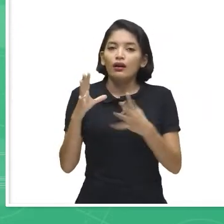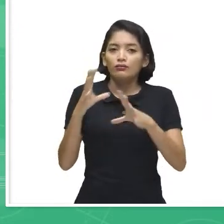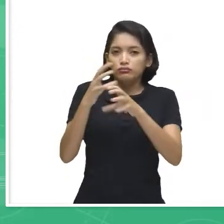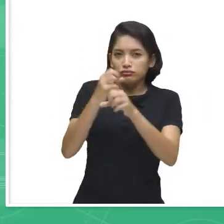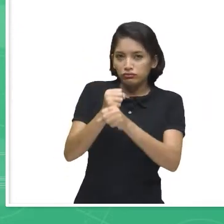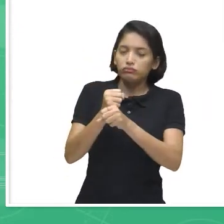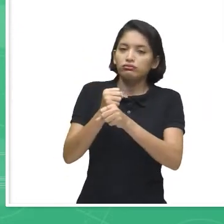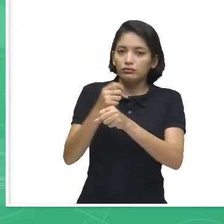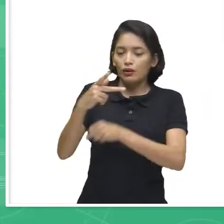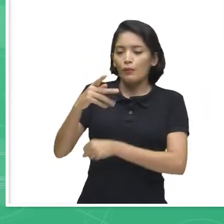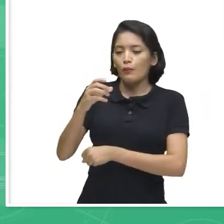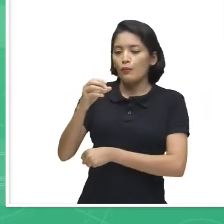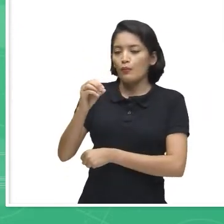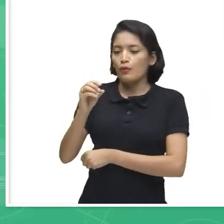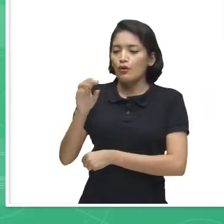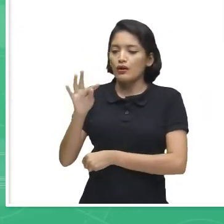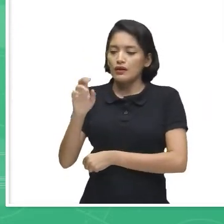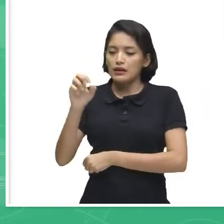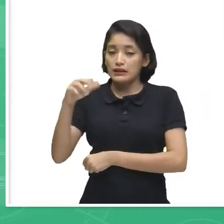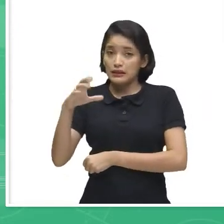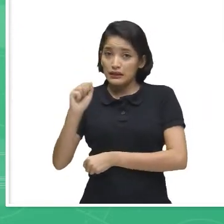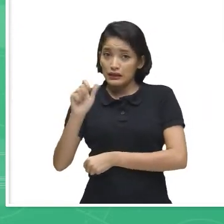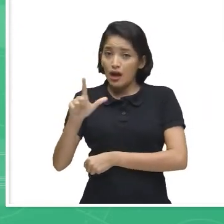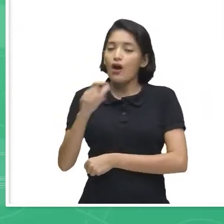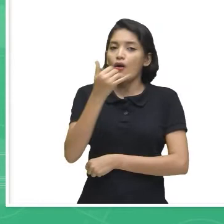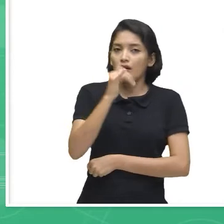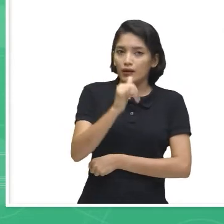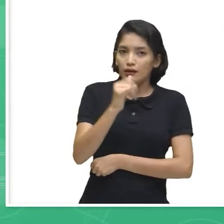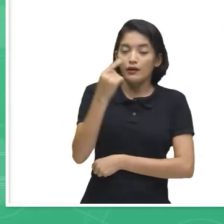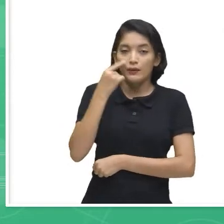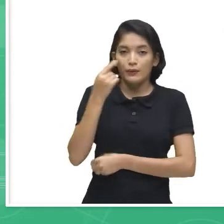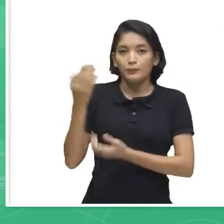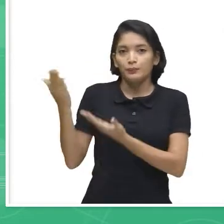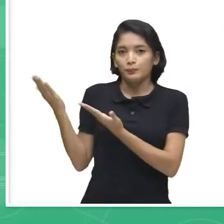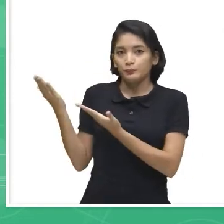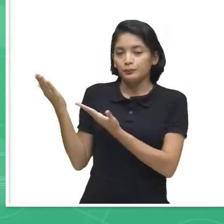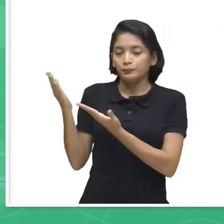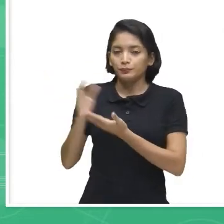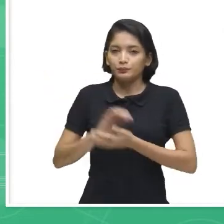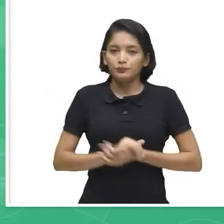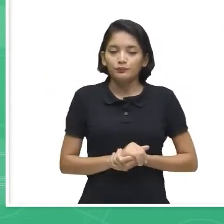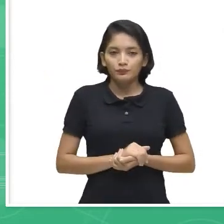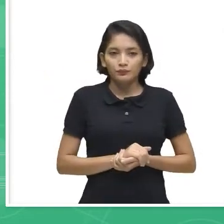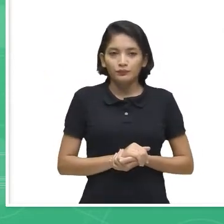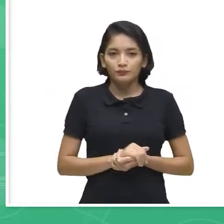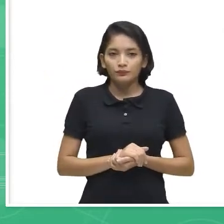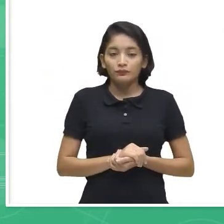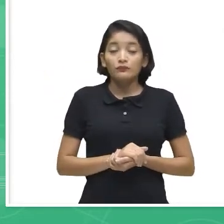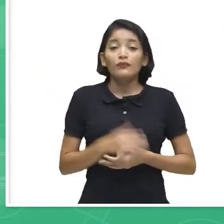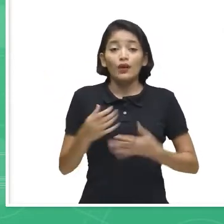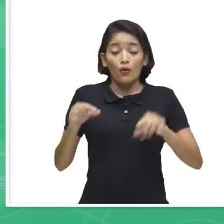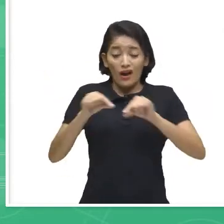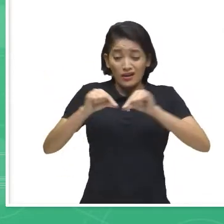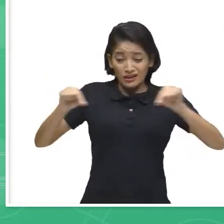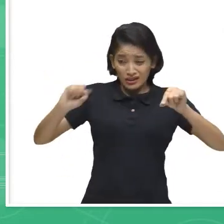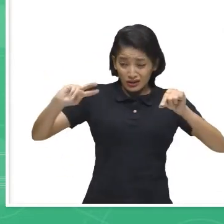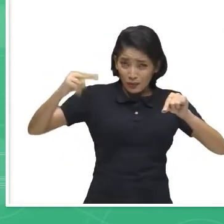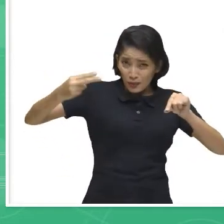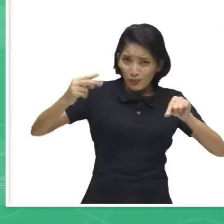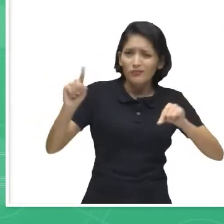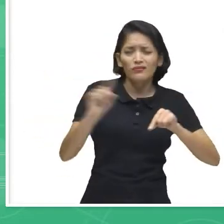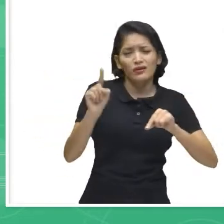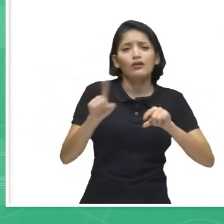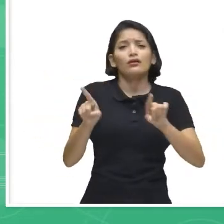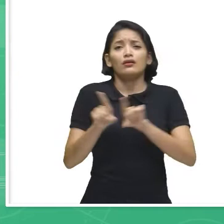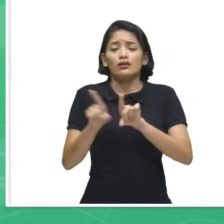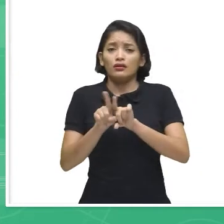nossa letra para o potencial elétrico, é igual a K0 vezes carga sobre a distância. A distância não está ao quadrado, a carga não está em